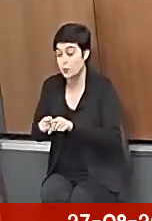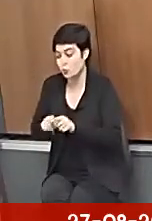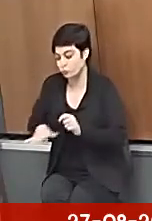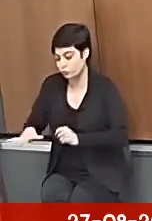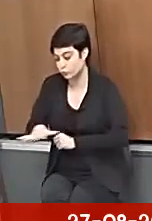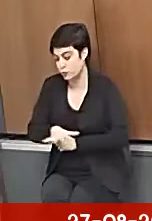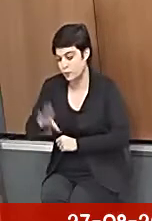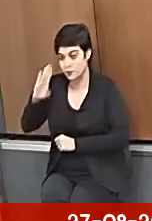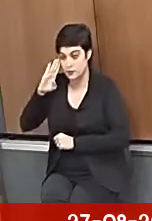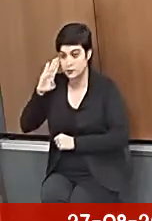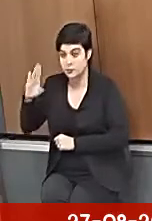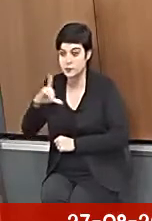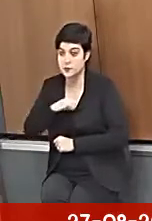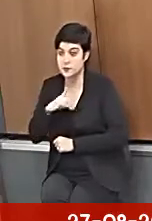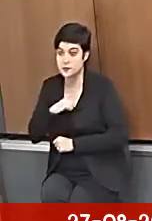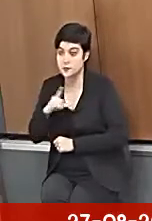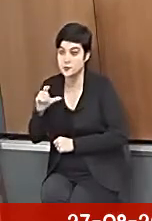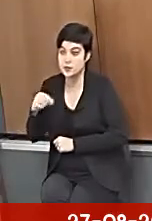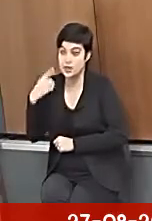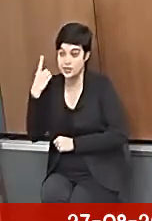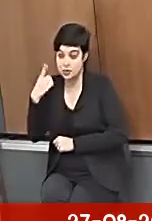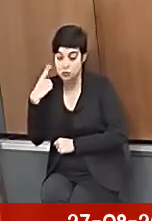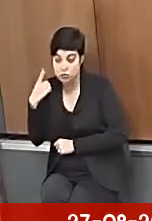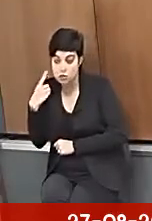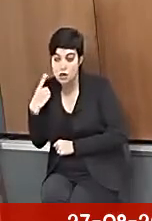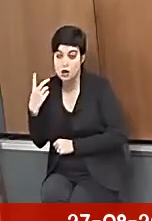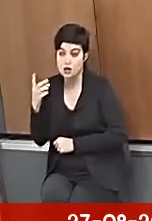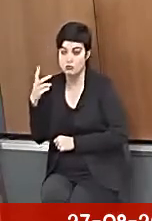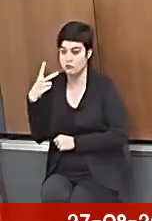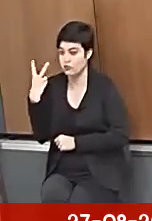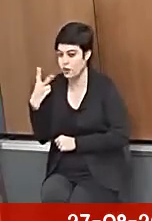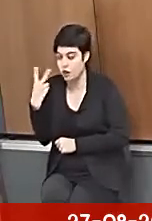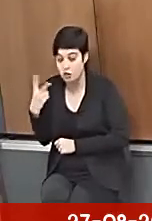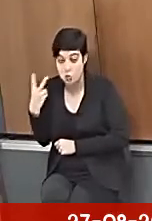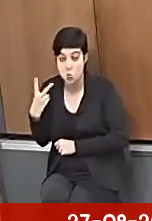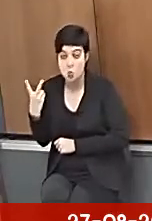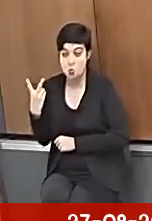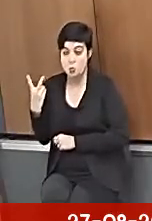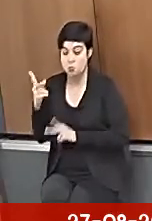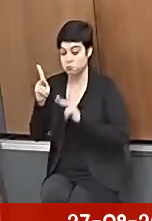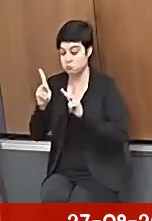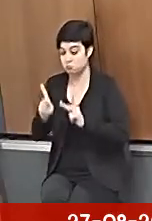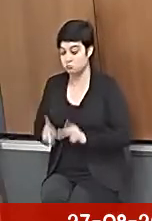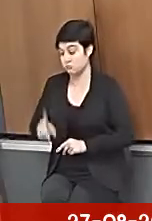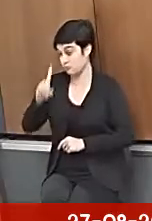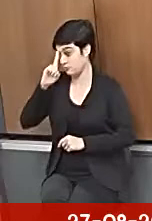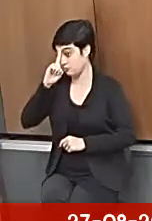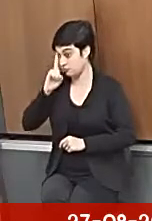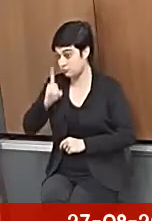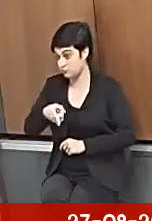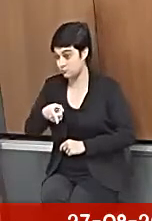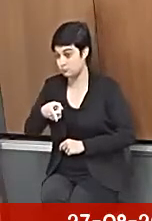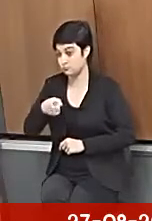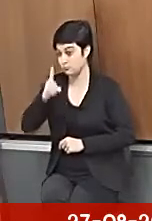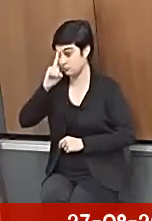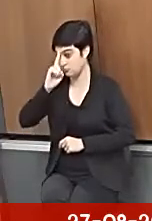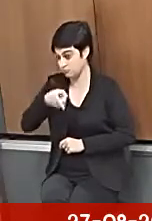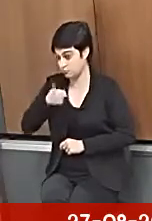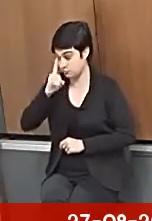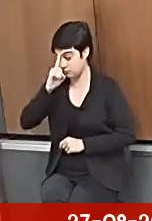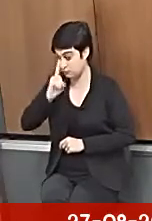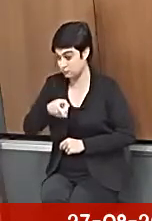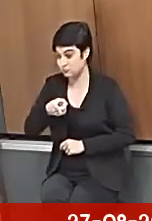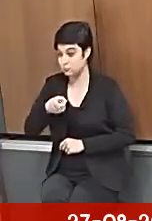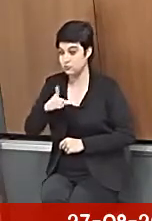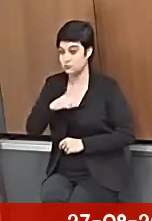estão vocês deputados e vereadores o pessoal que mama no saco